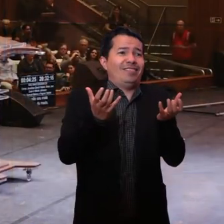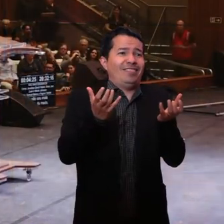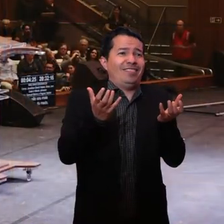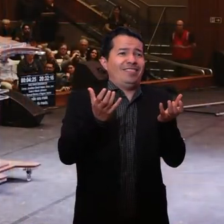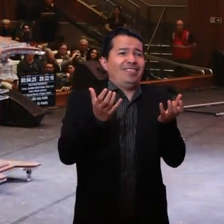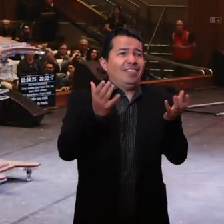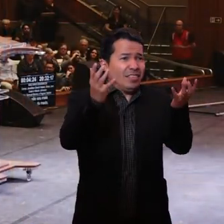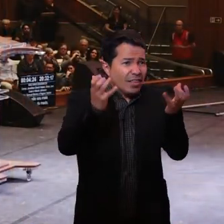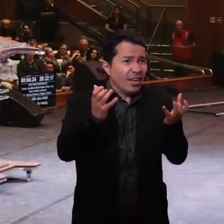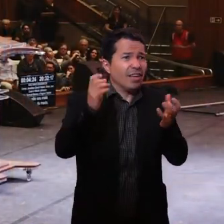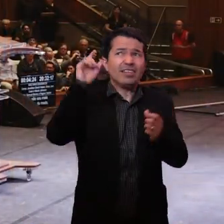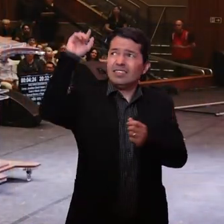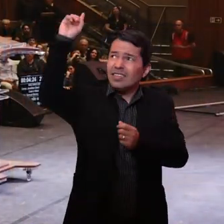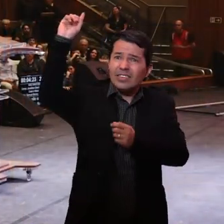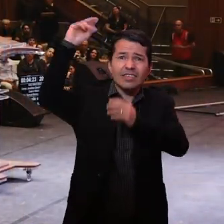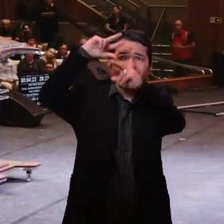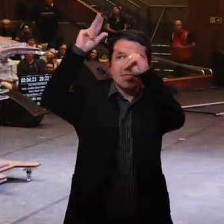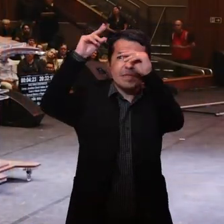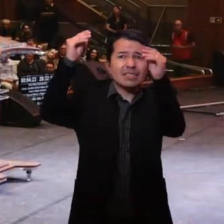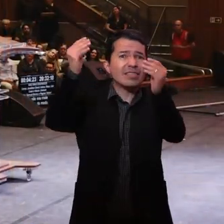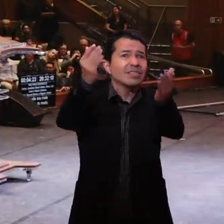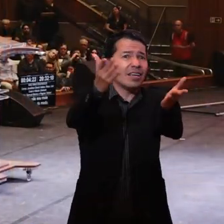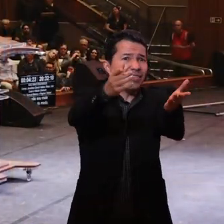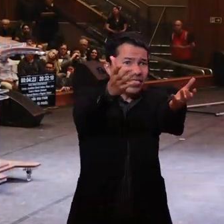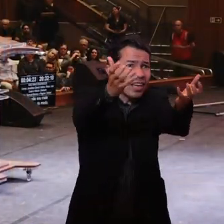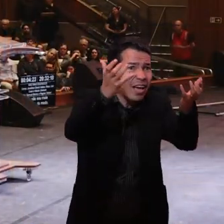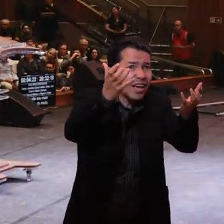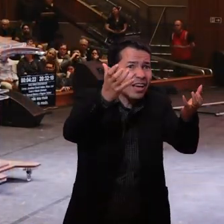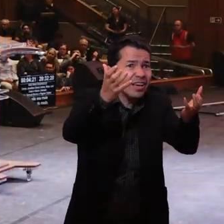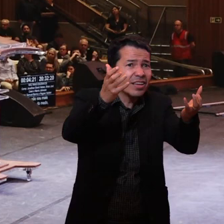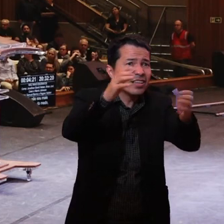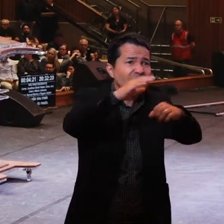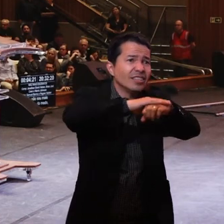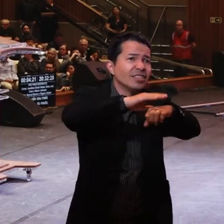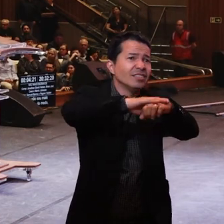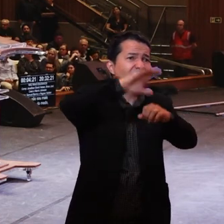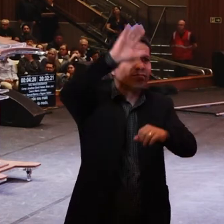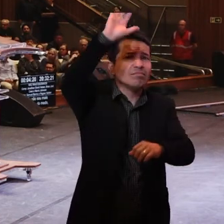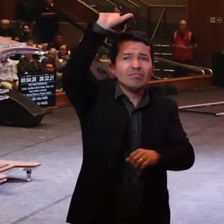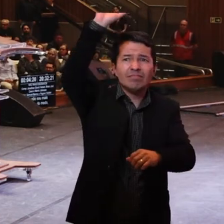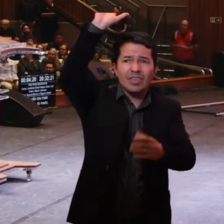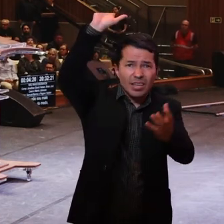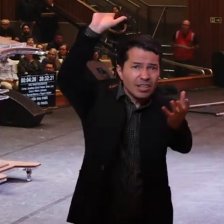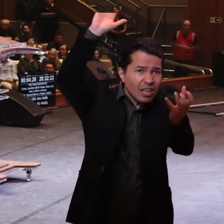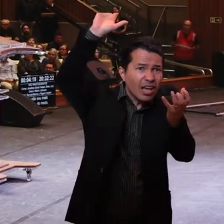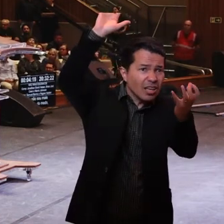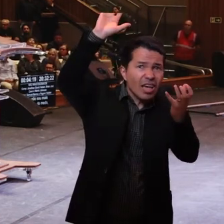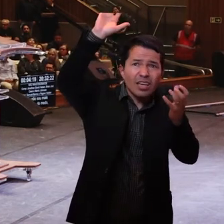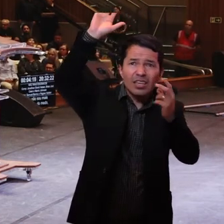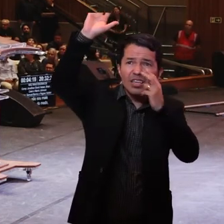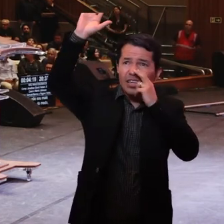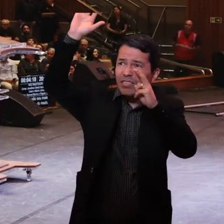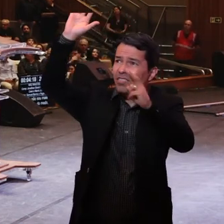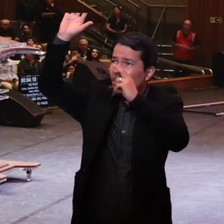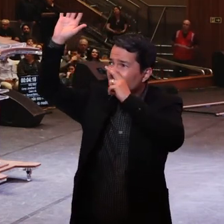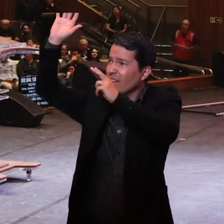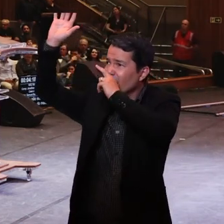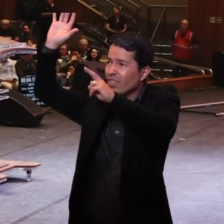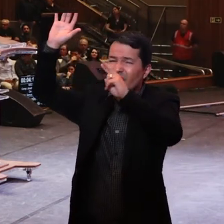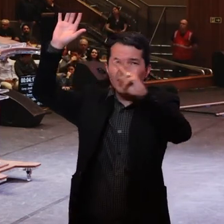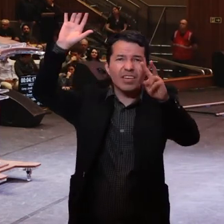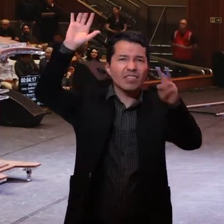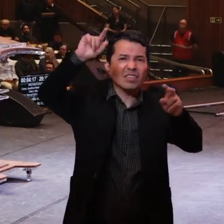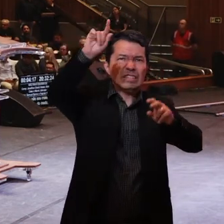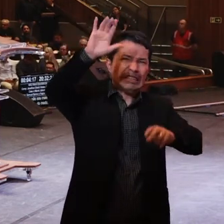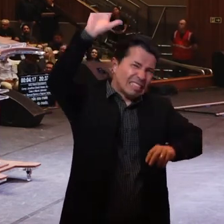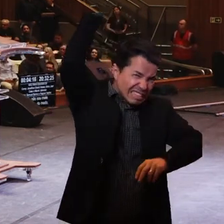vida. Eu quero. Aonde você está, levante sua mão bem alto. Eu quero orar por você. Isso, levante a mão bem alto, bem alto, bem alto, bem alto, bem